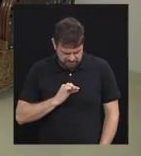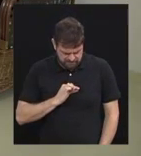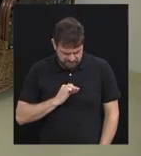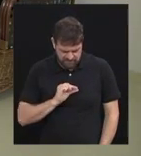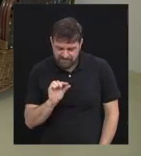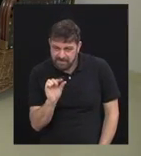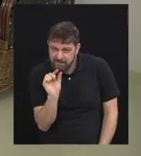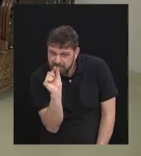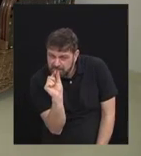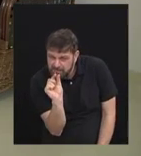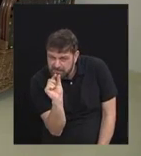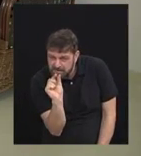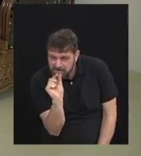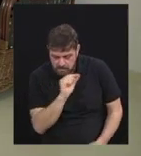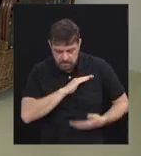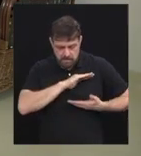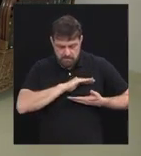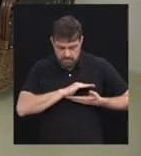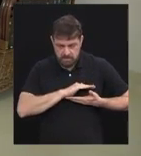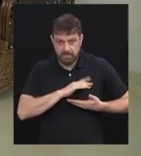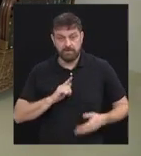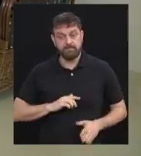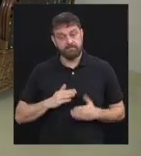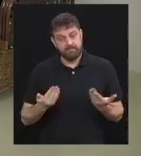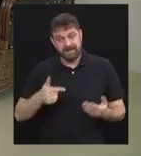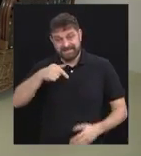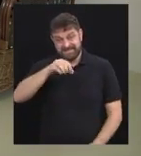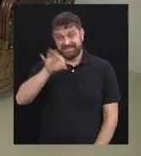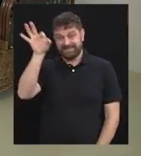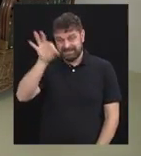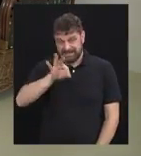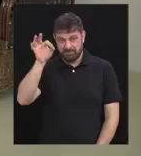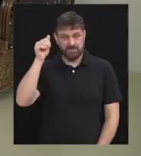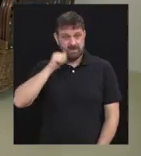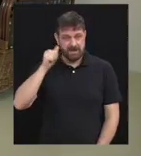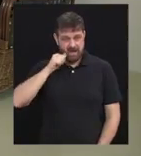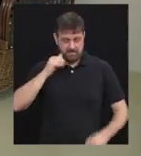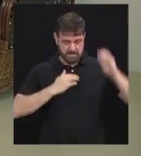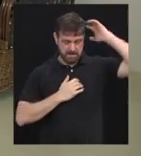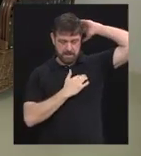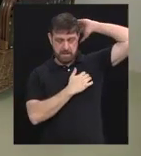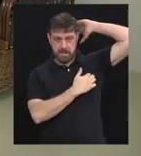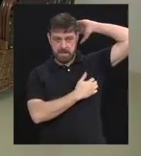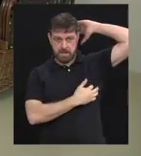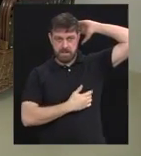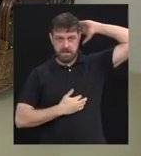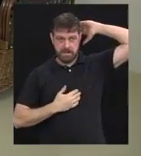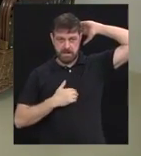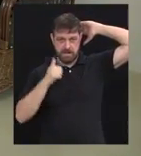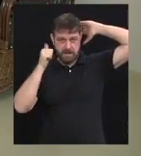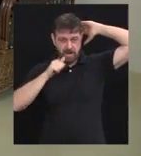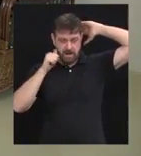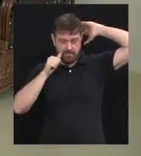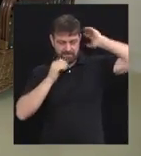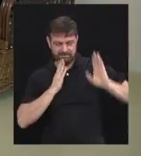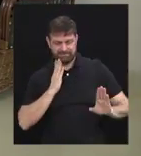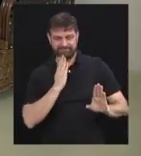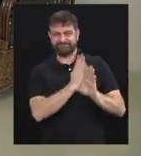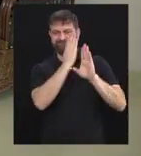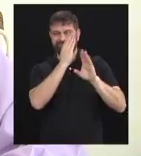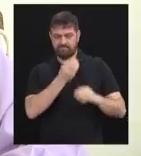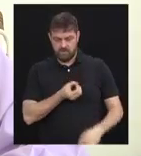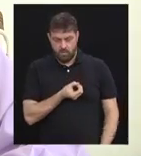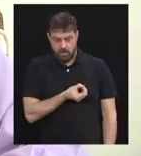Mas essa é a nossa realidade. 70% das vezes o diagnóstico de câncer é feito pela própria mulher no